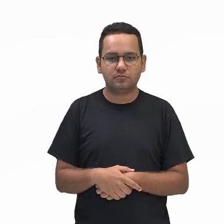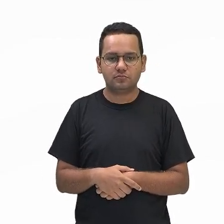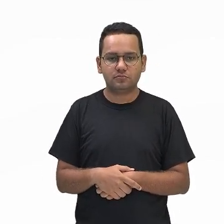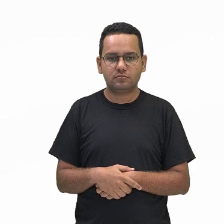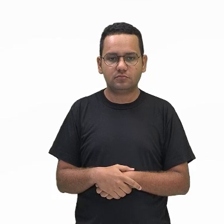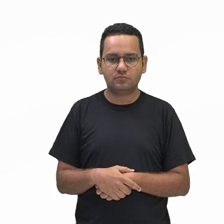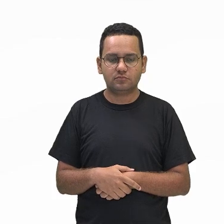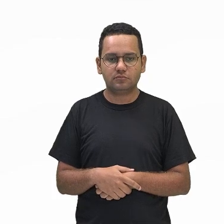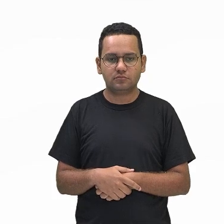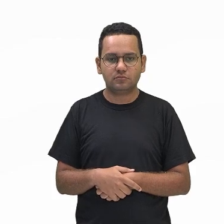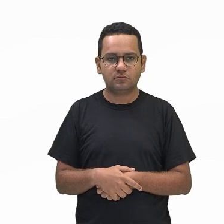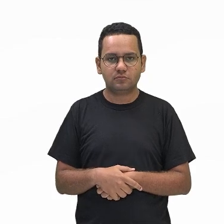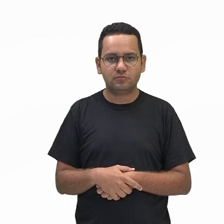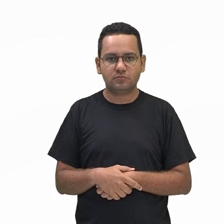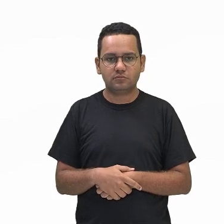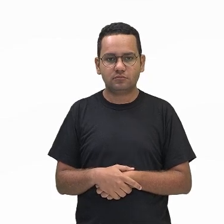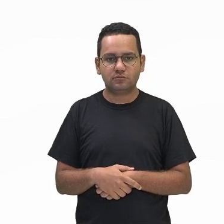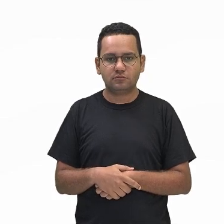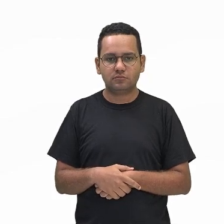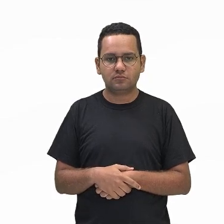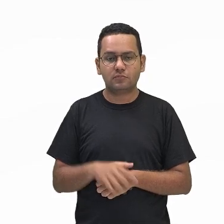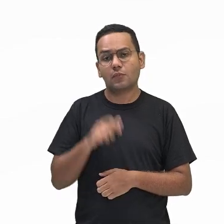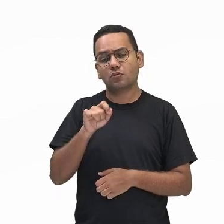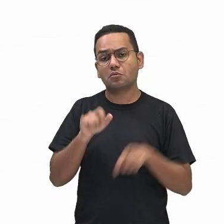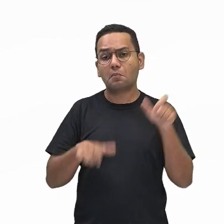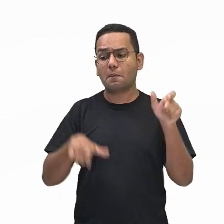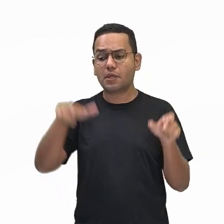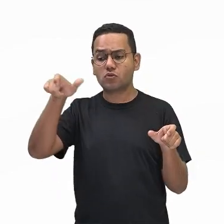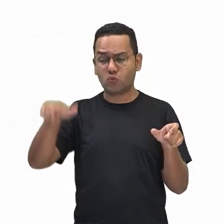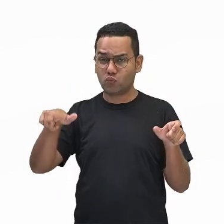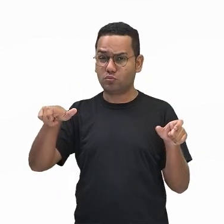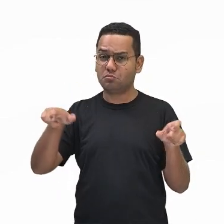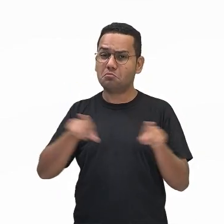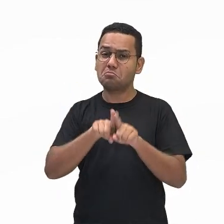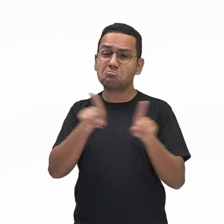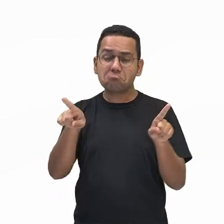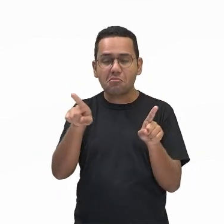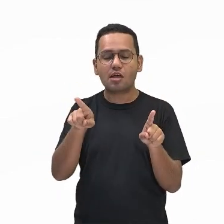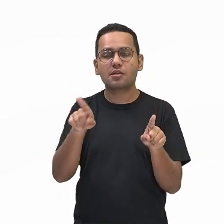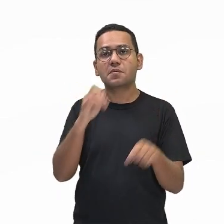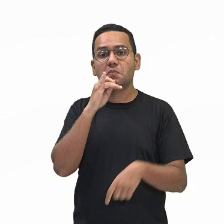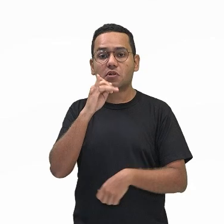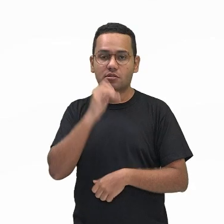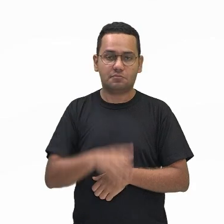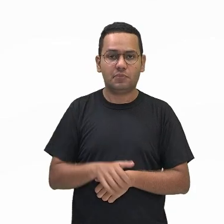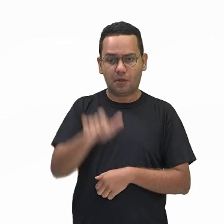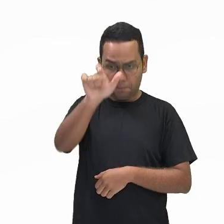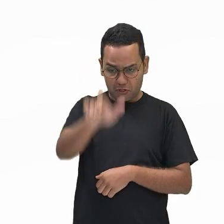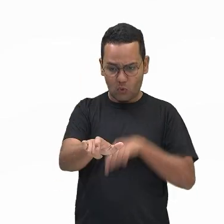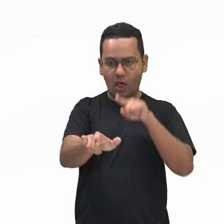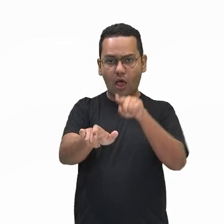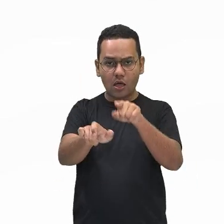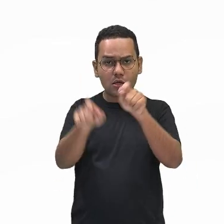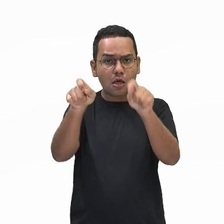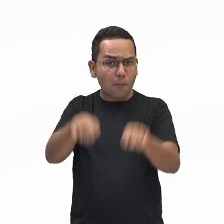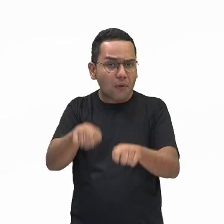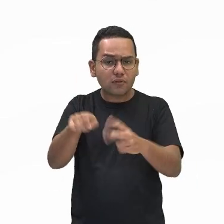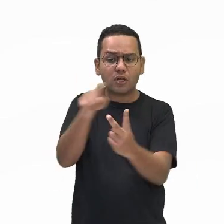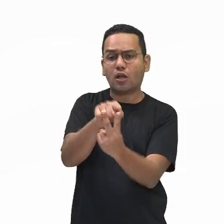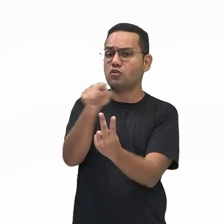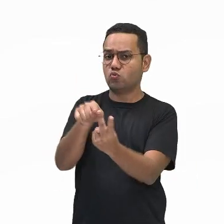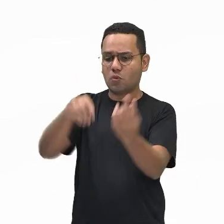utilizando, né, personagens, mas no geral uma pessoa ela pode apresentar tanto características dominantes